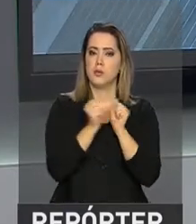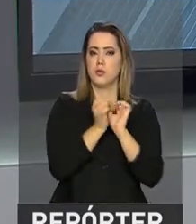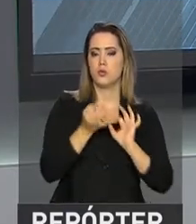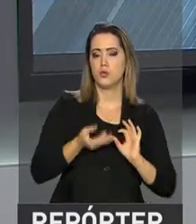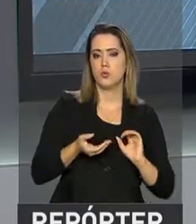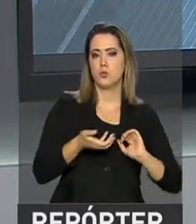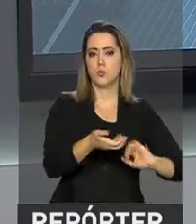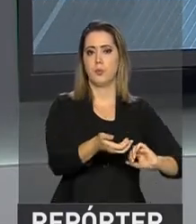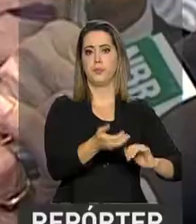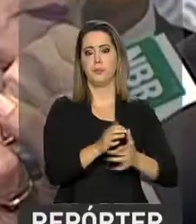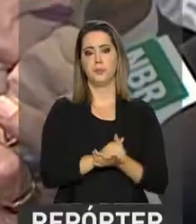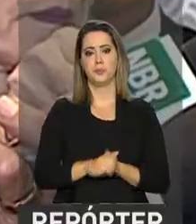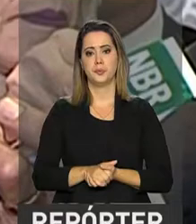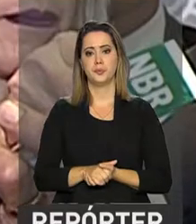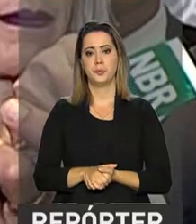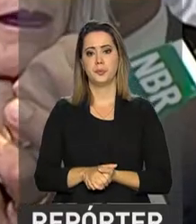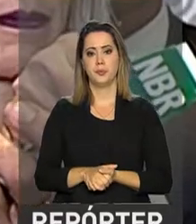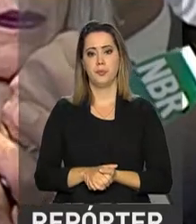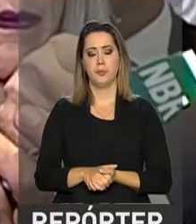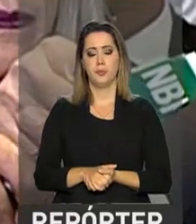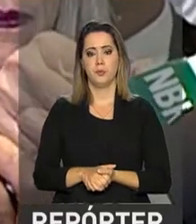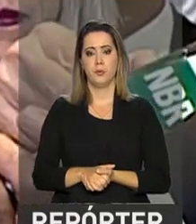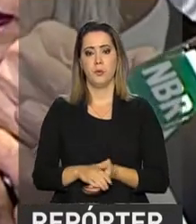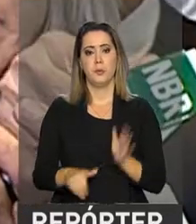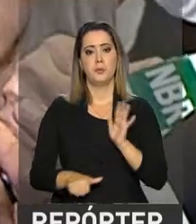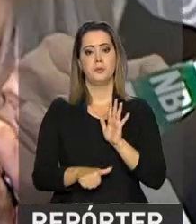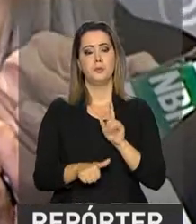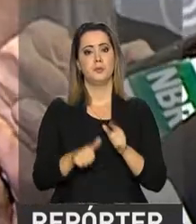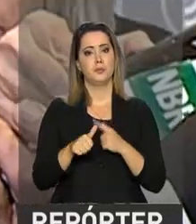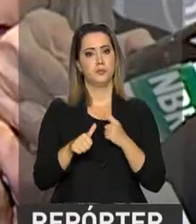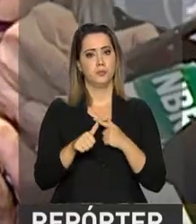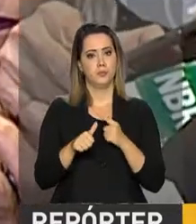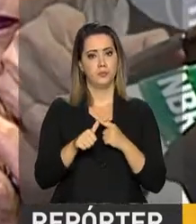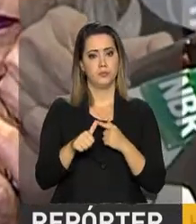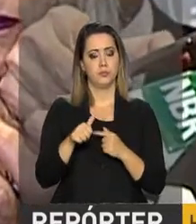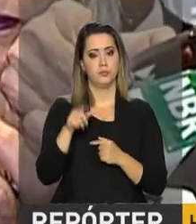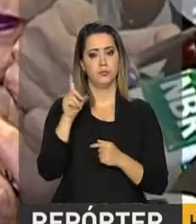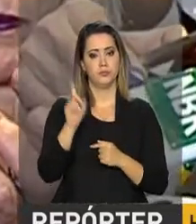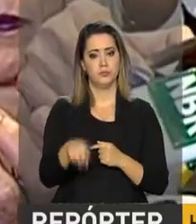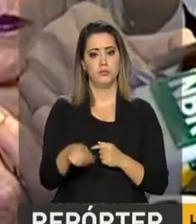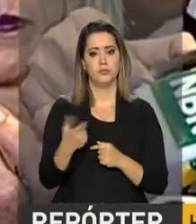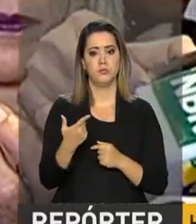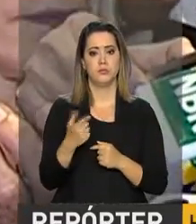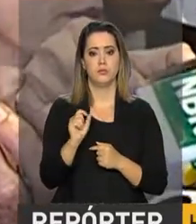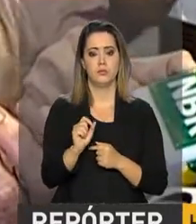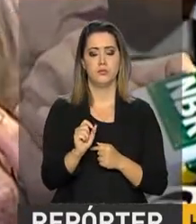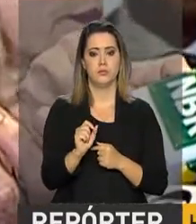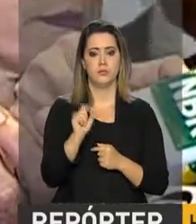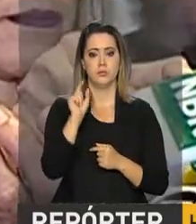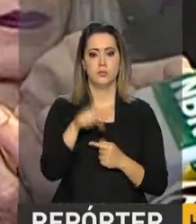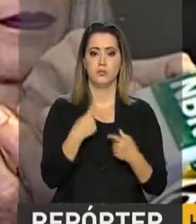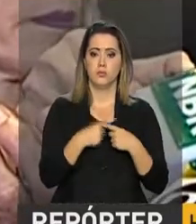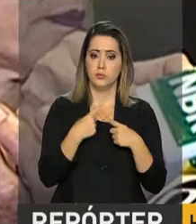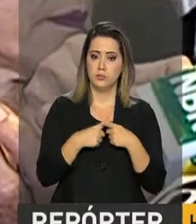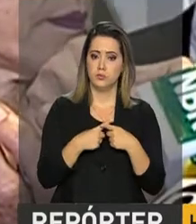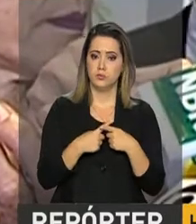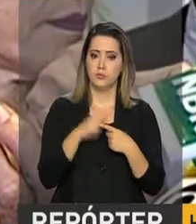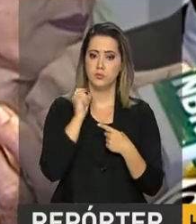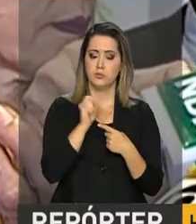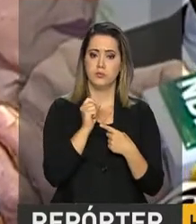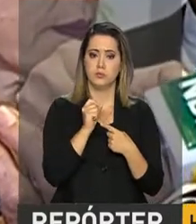congresso em primeiro lugar é o o o fato de